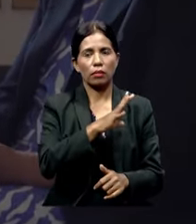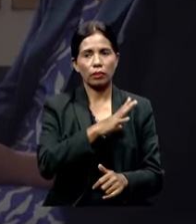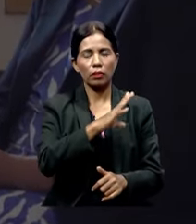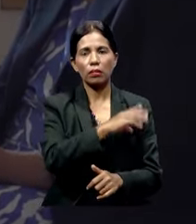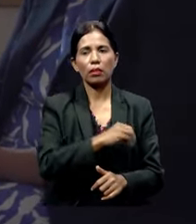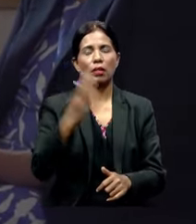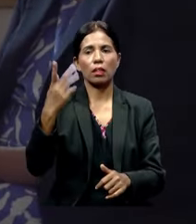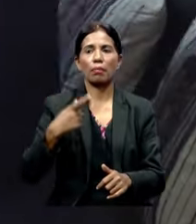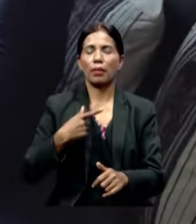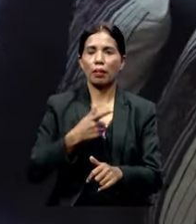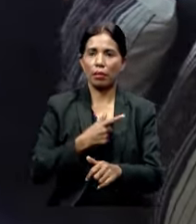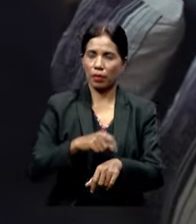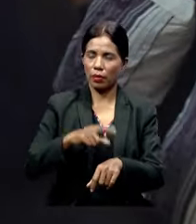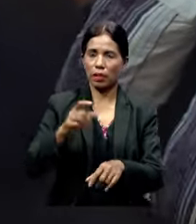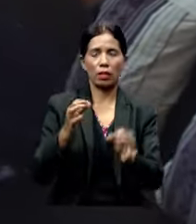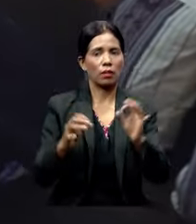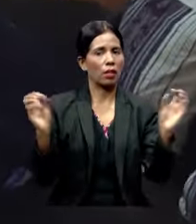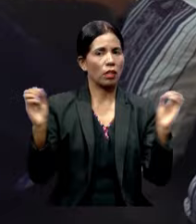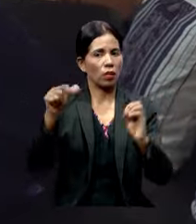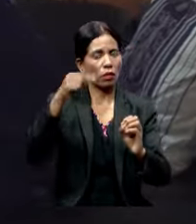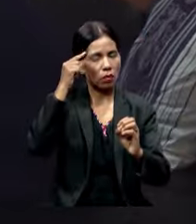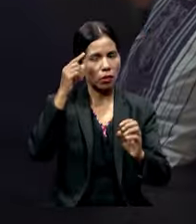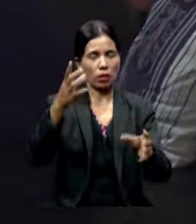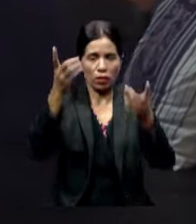iha parlamento nasional, karik laiha guvernu